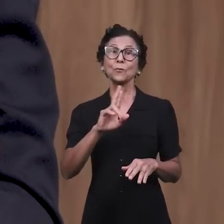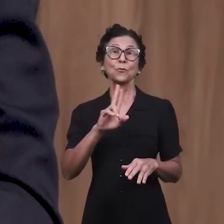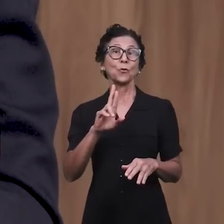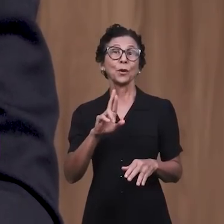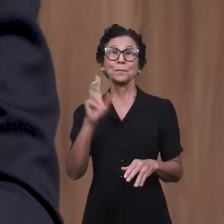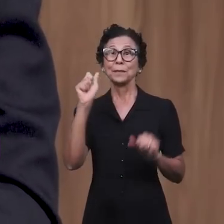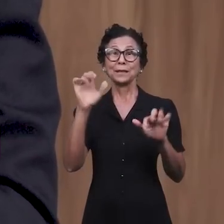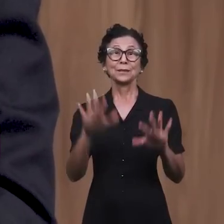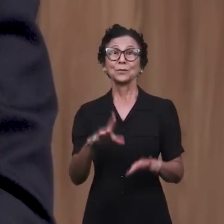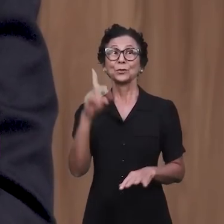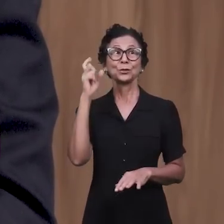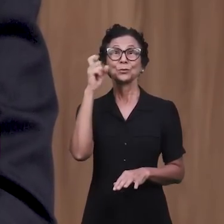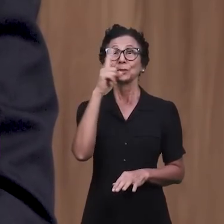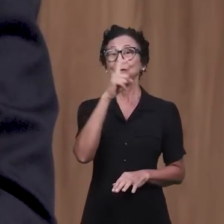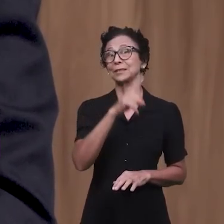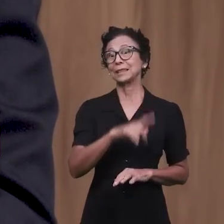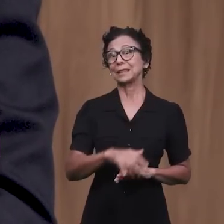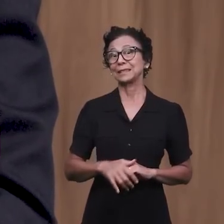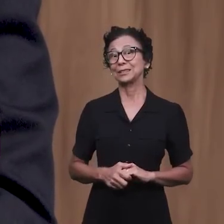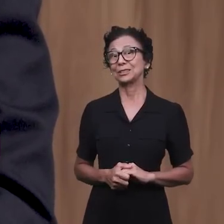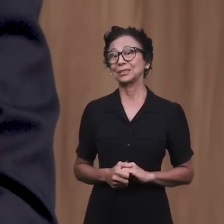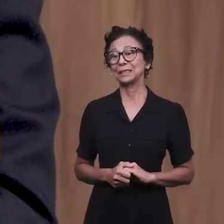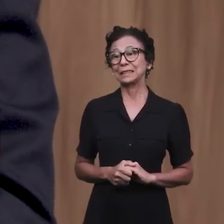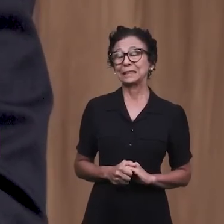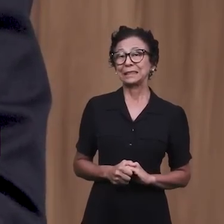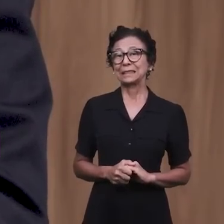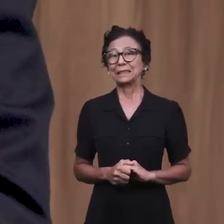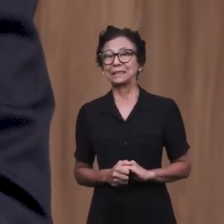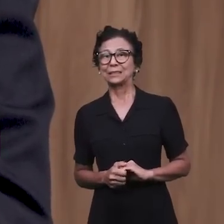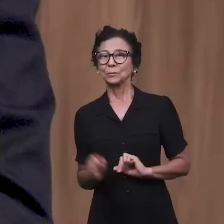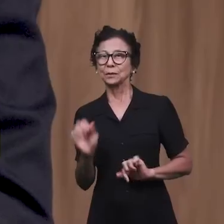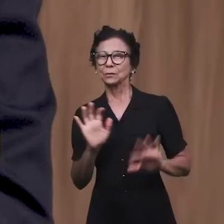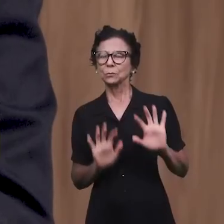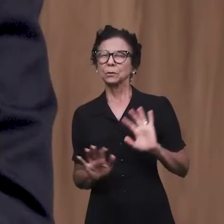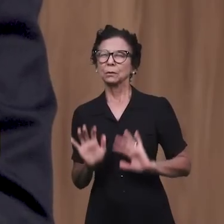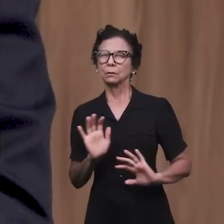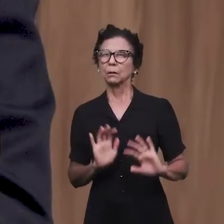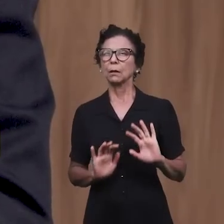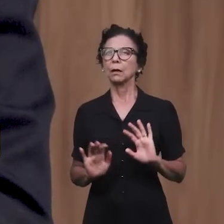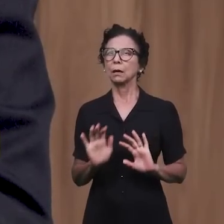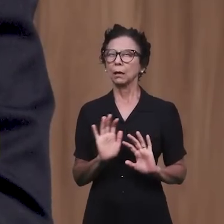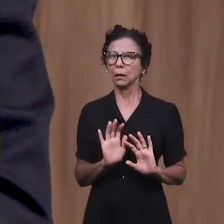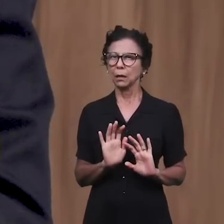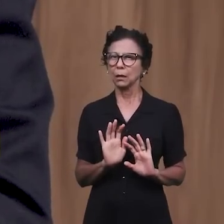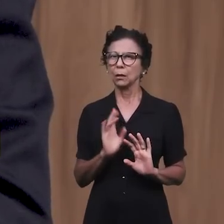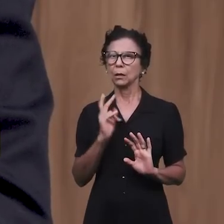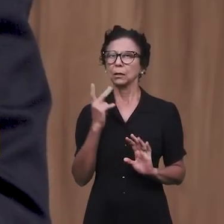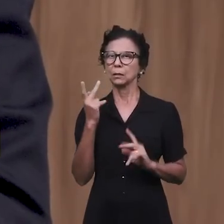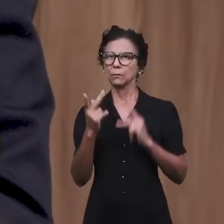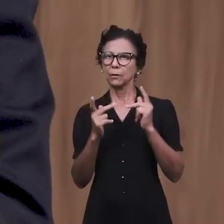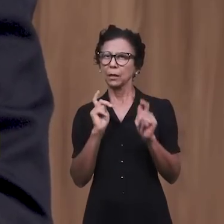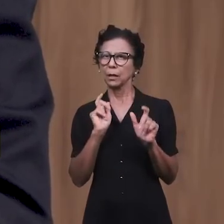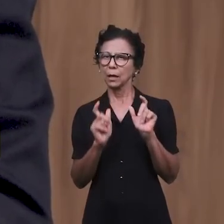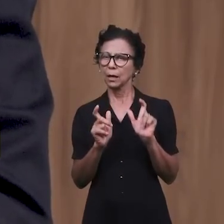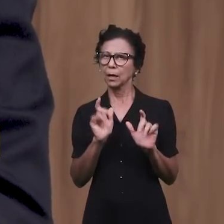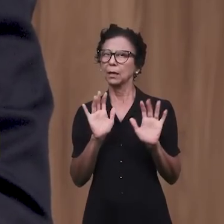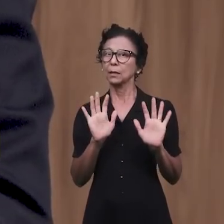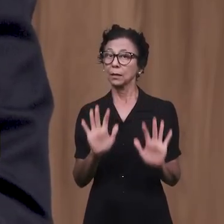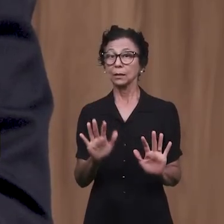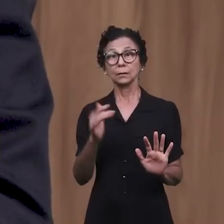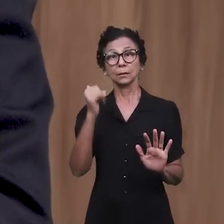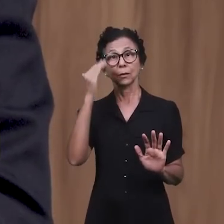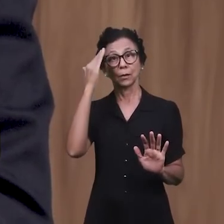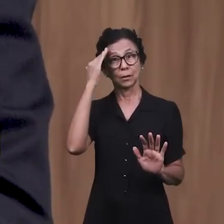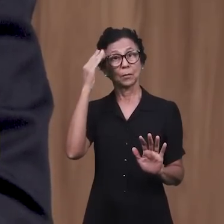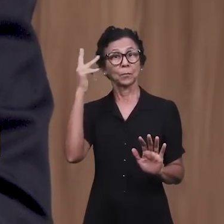aquilo. Então é preciso que se tenha muito cuidado na questão de precipitação no falar, que é o que diz aqui o provérbio,